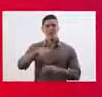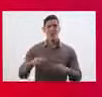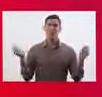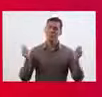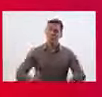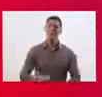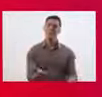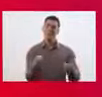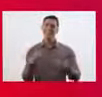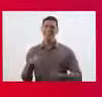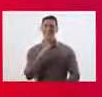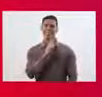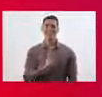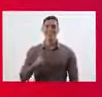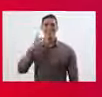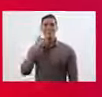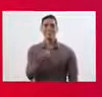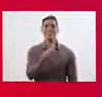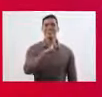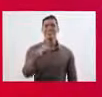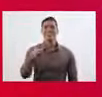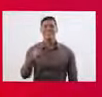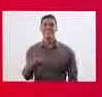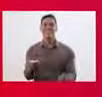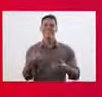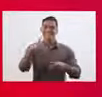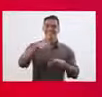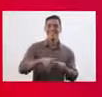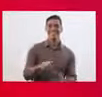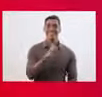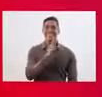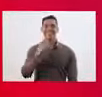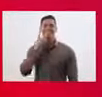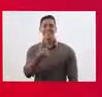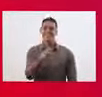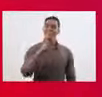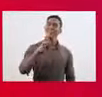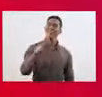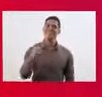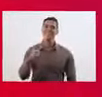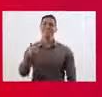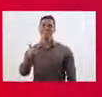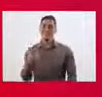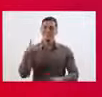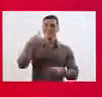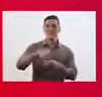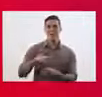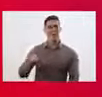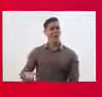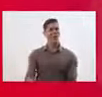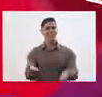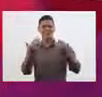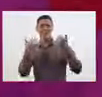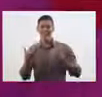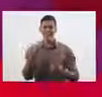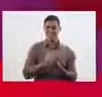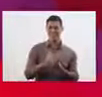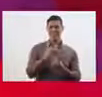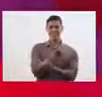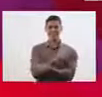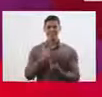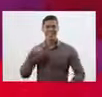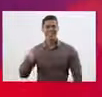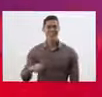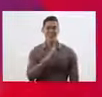Roberto Paulino, vote. Roberto Paulino, canto. Vamos 15 mais um, vamos um 51. Vamos 15 mais um, vamos um 51. Simbora,